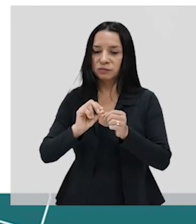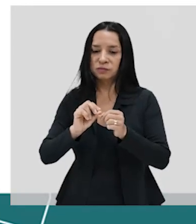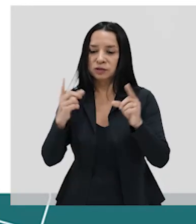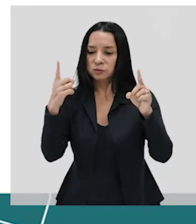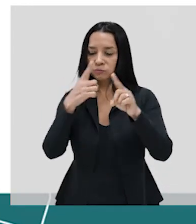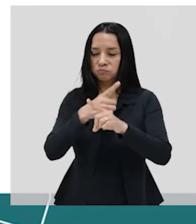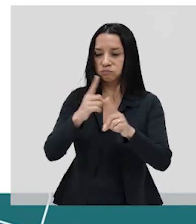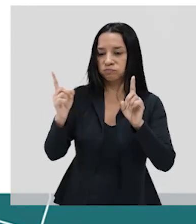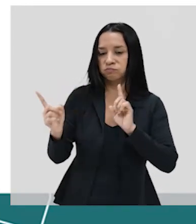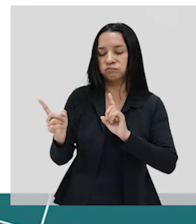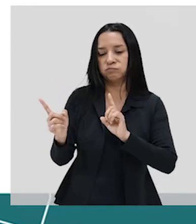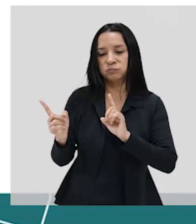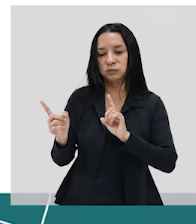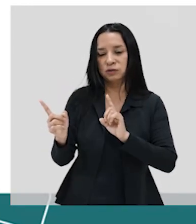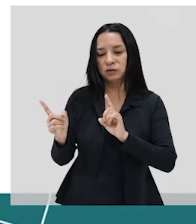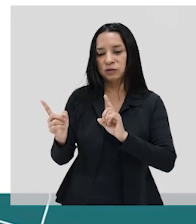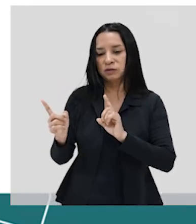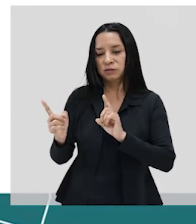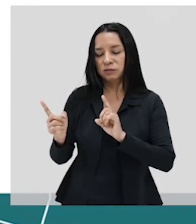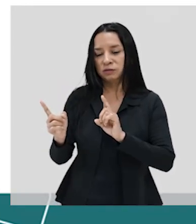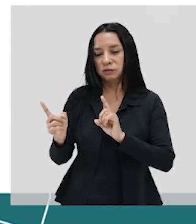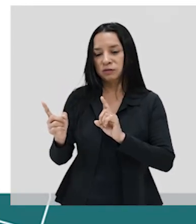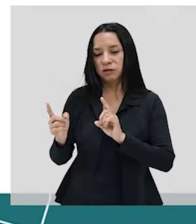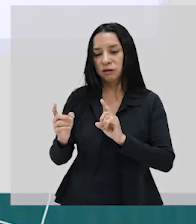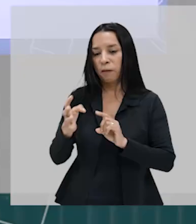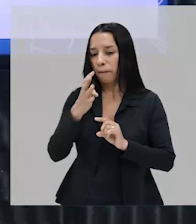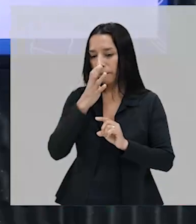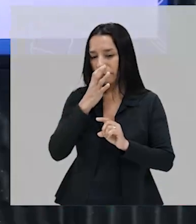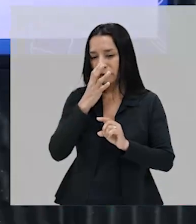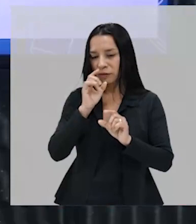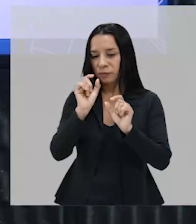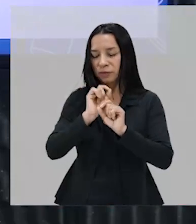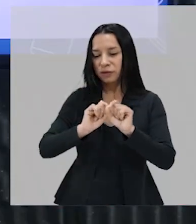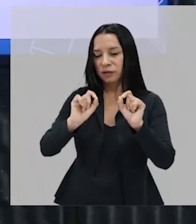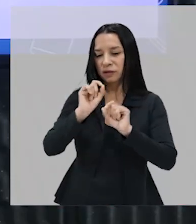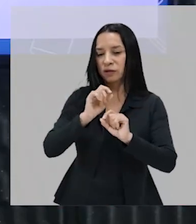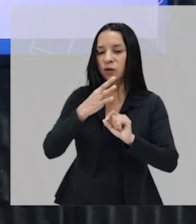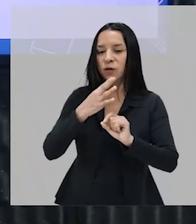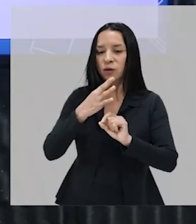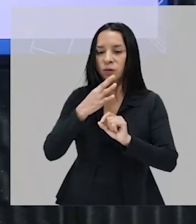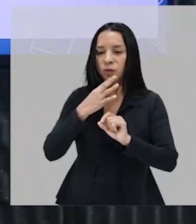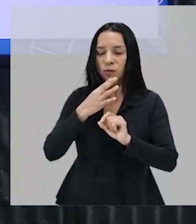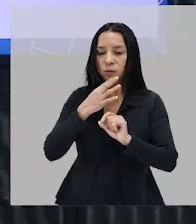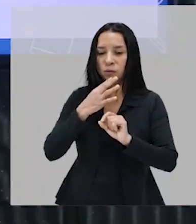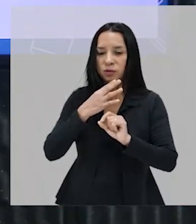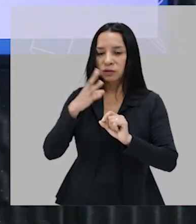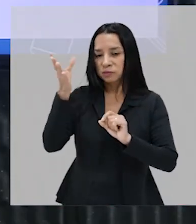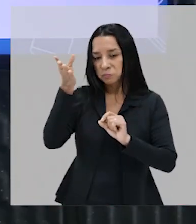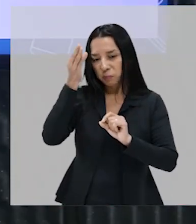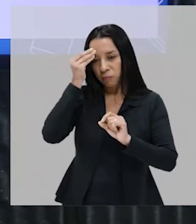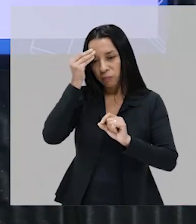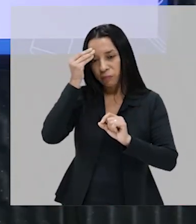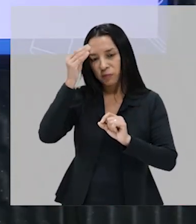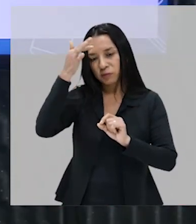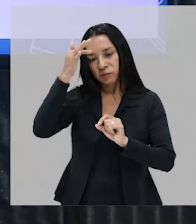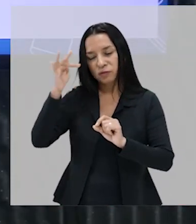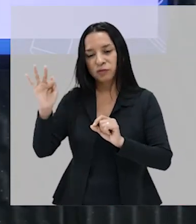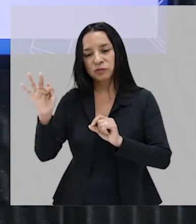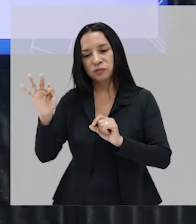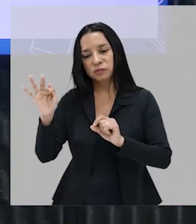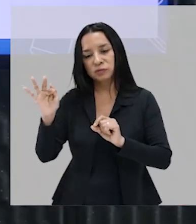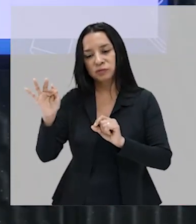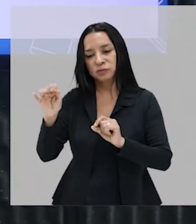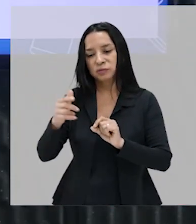e os contras, a gente pode perceber que o conhecimento filosófico quanto reflexivo e crítico, tá?